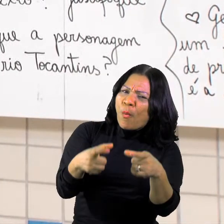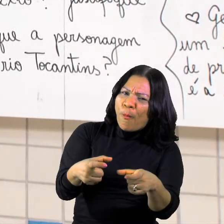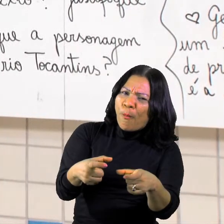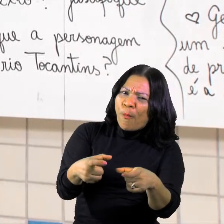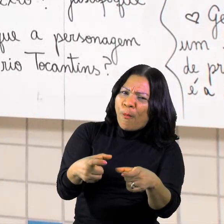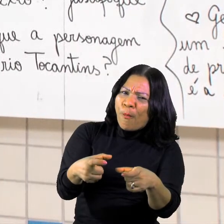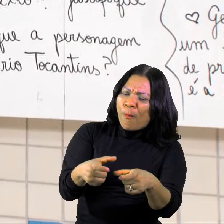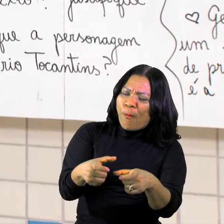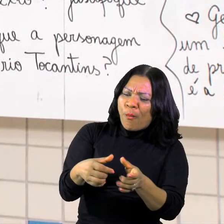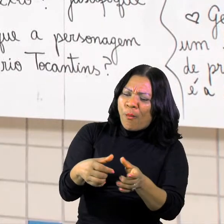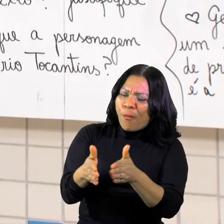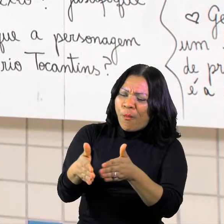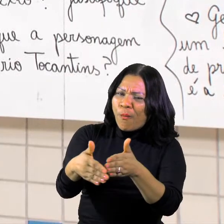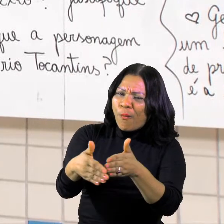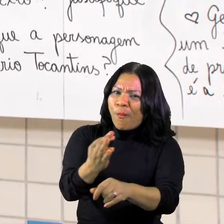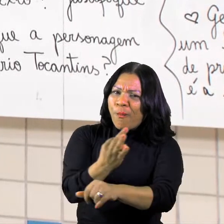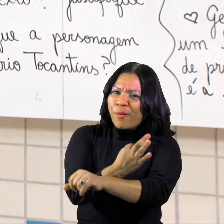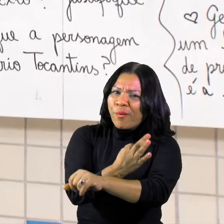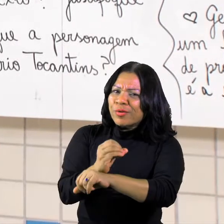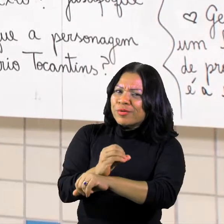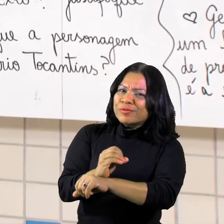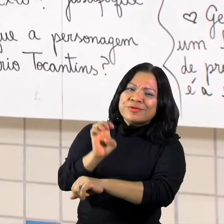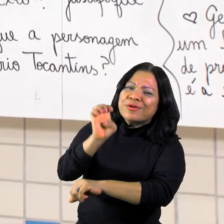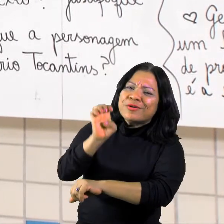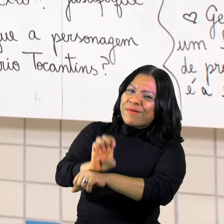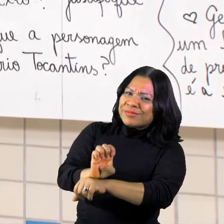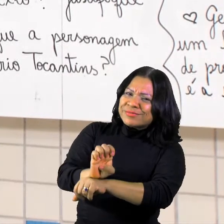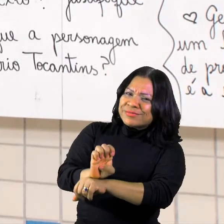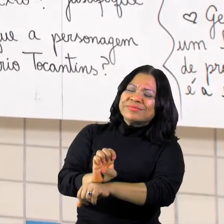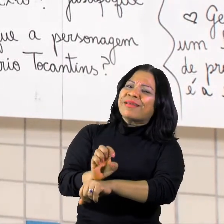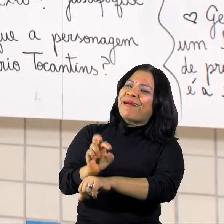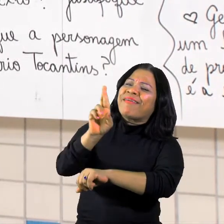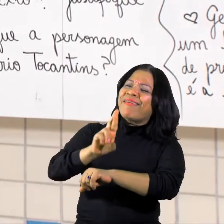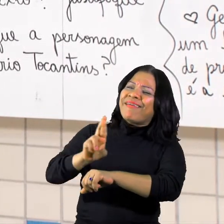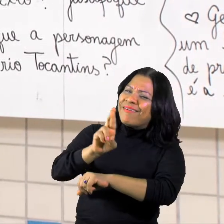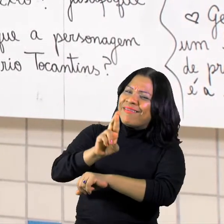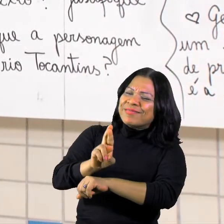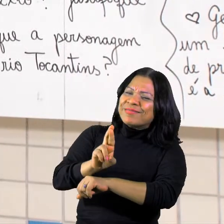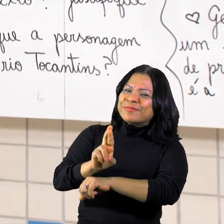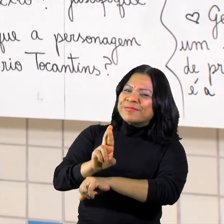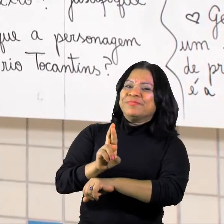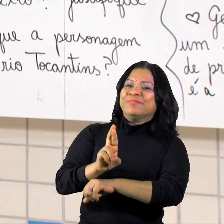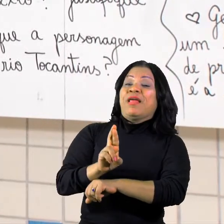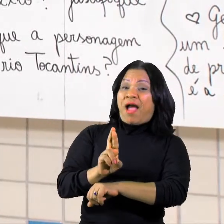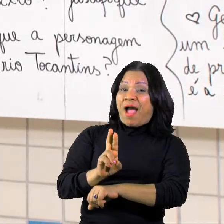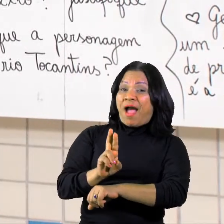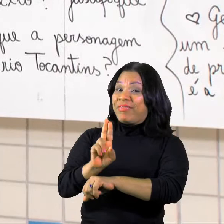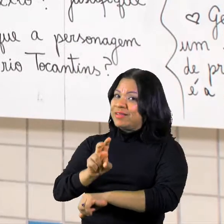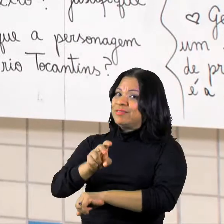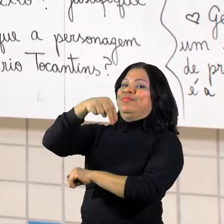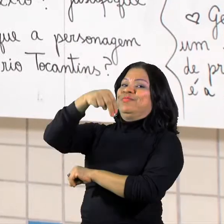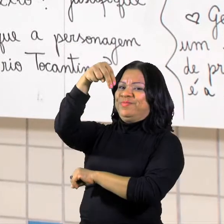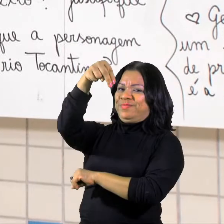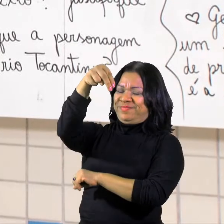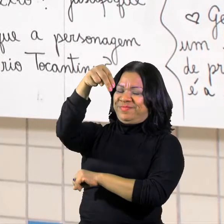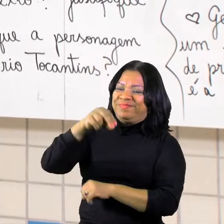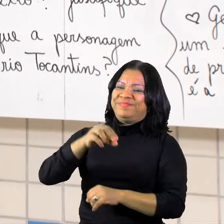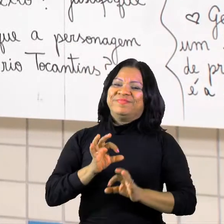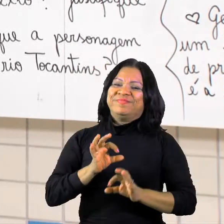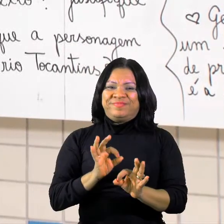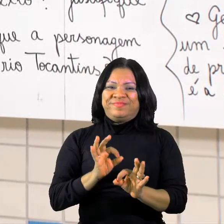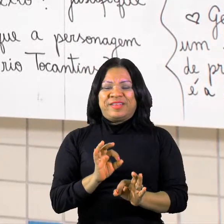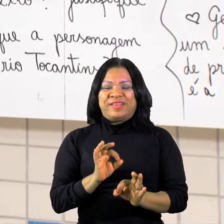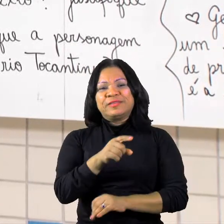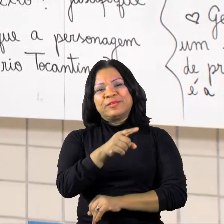Tocantins, no estado do Tocantins. Onde é que fica o estado do Tocantins? Que região? Na região norte, não é isso? Então, para